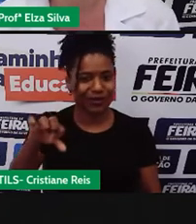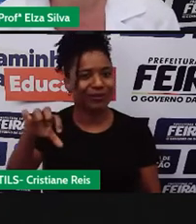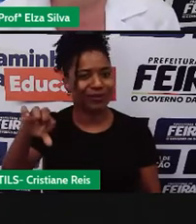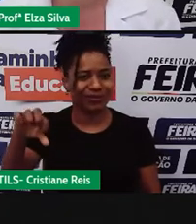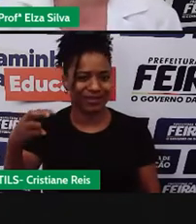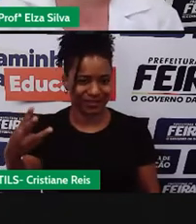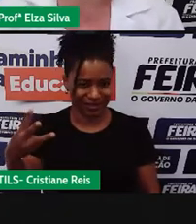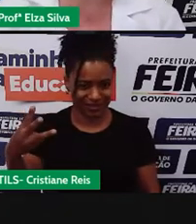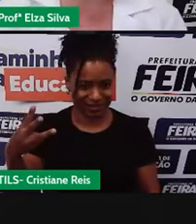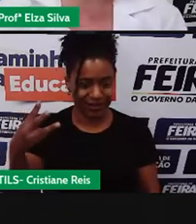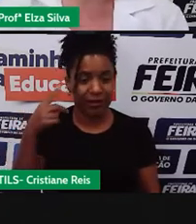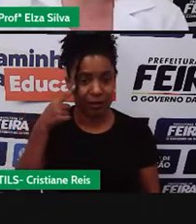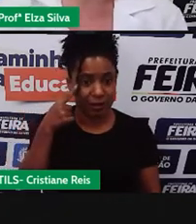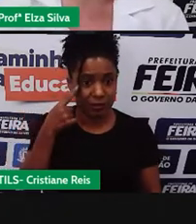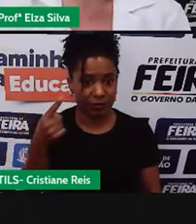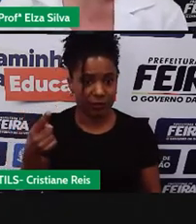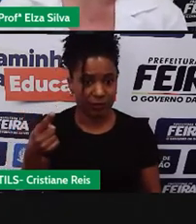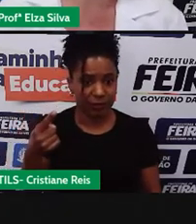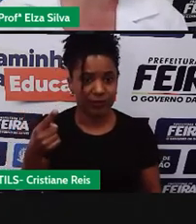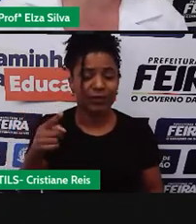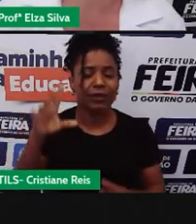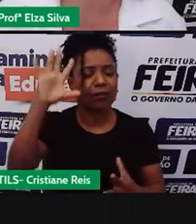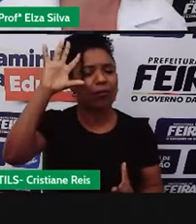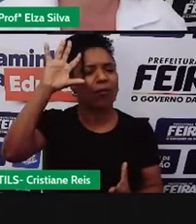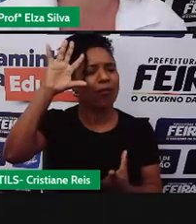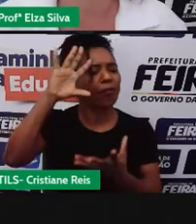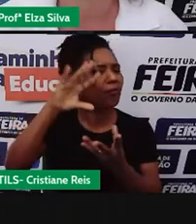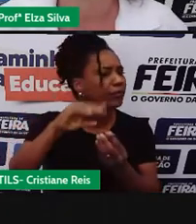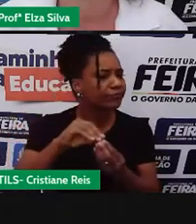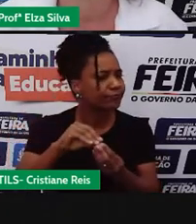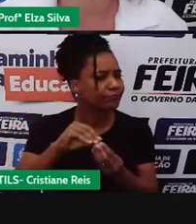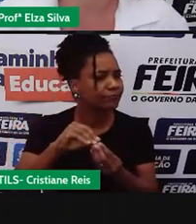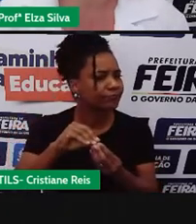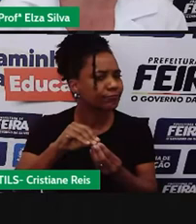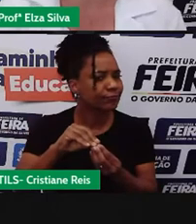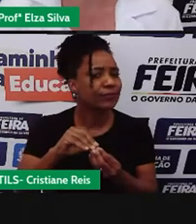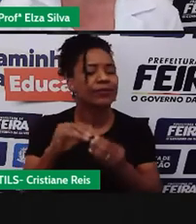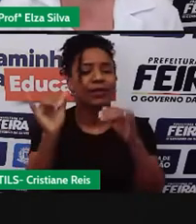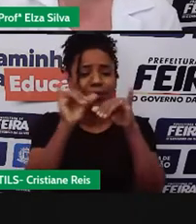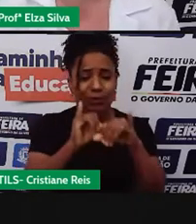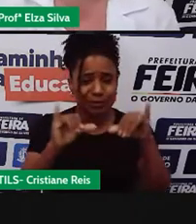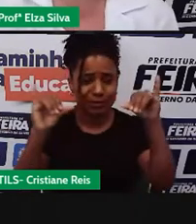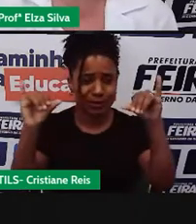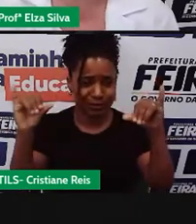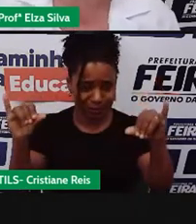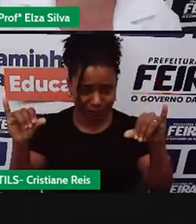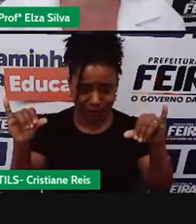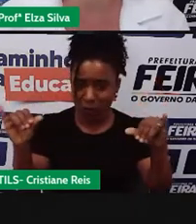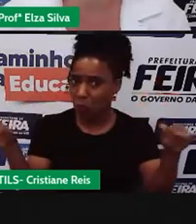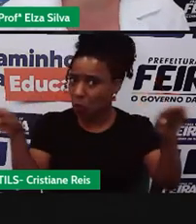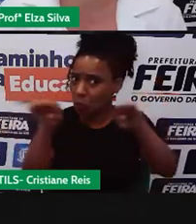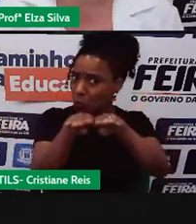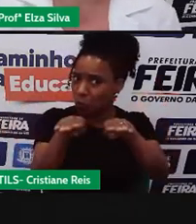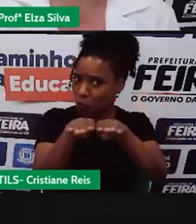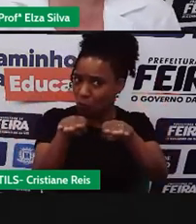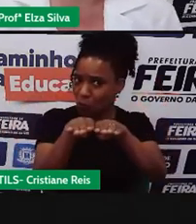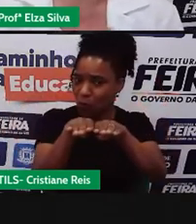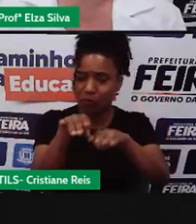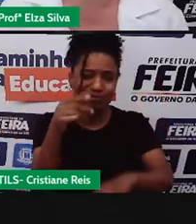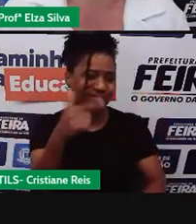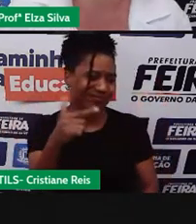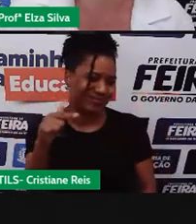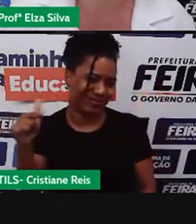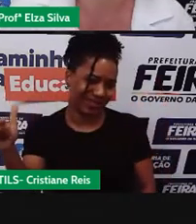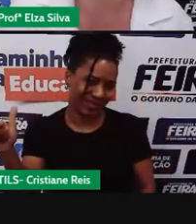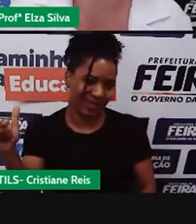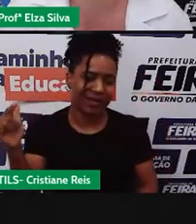414-4993. Então, que conclusões a gente tira? Que os anúncios não são iguais, alguns